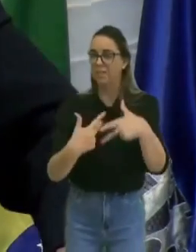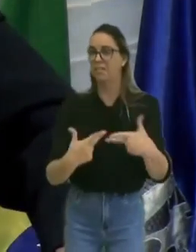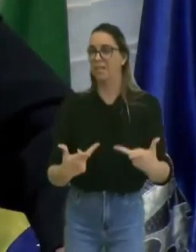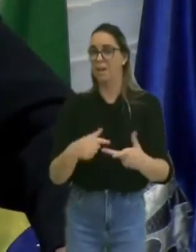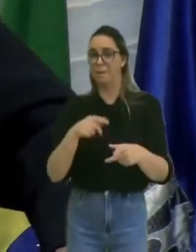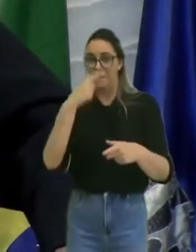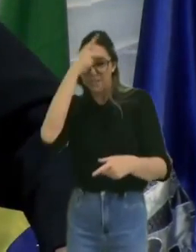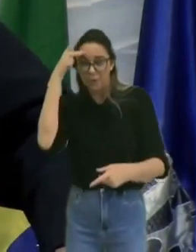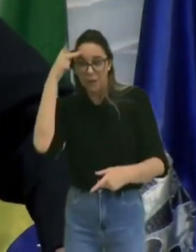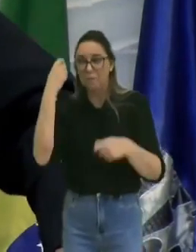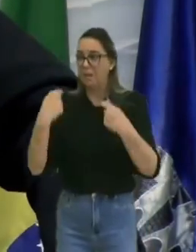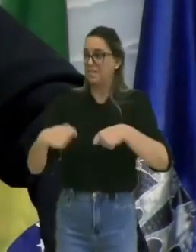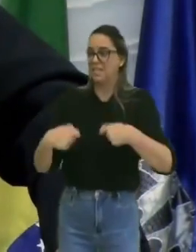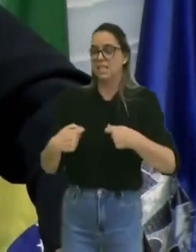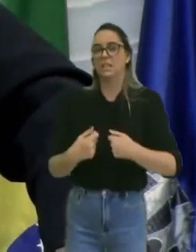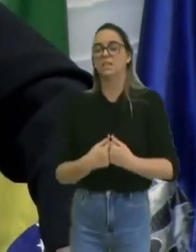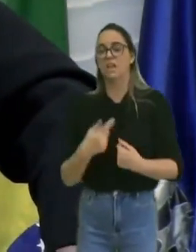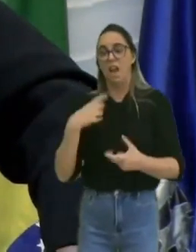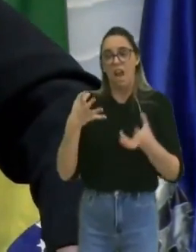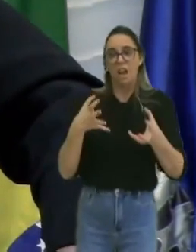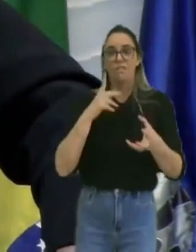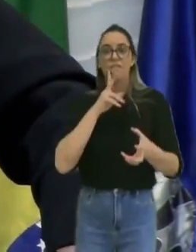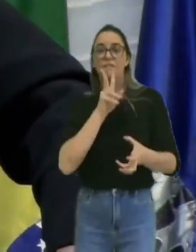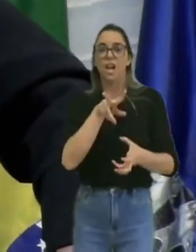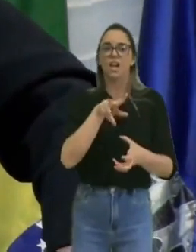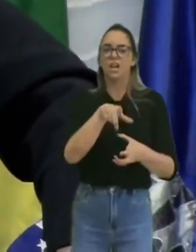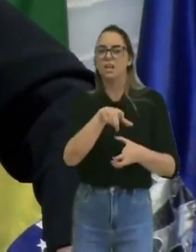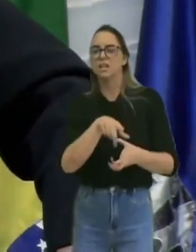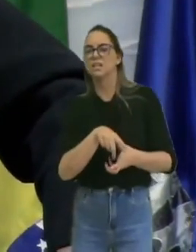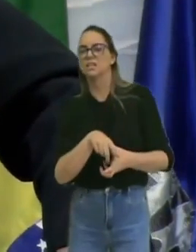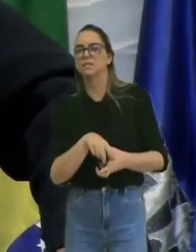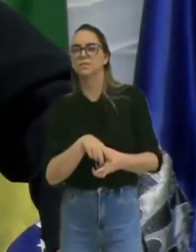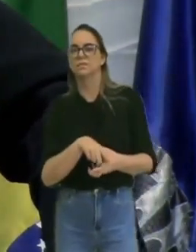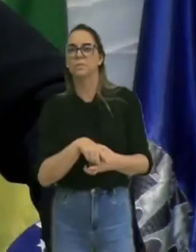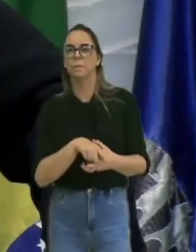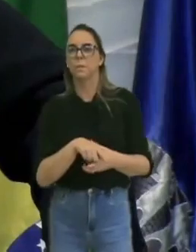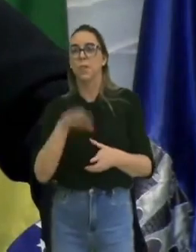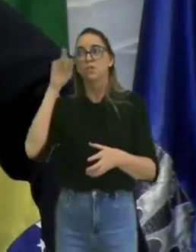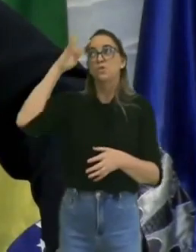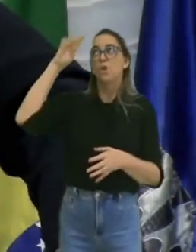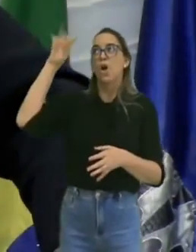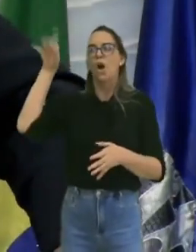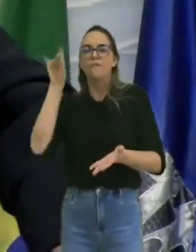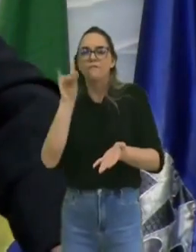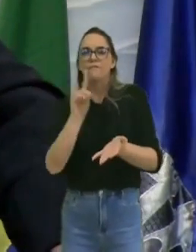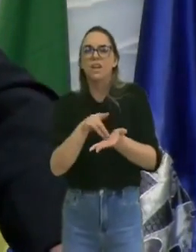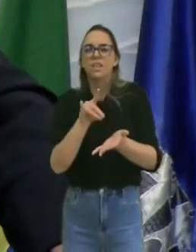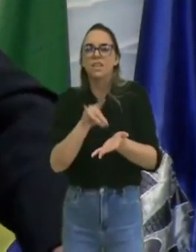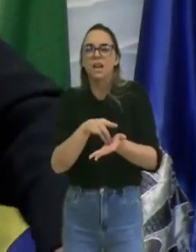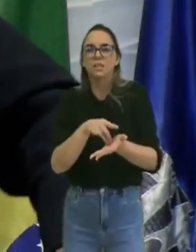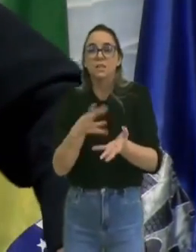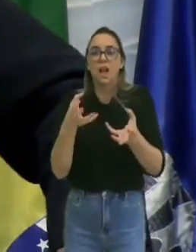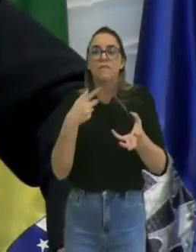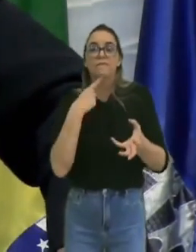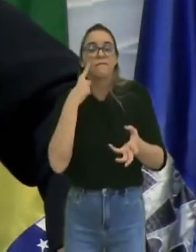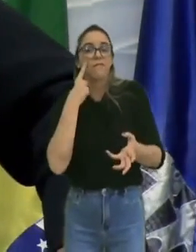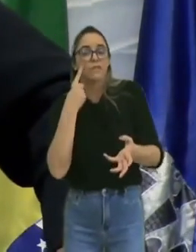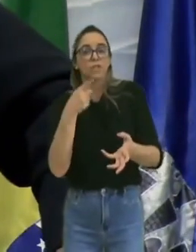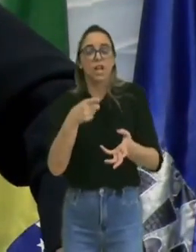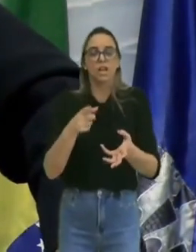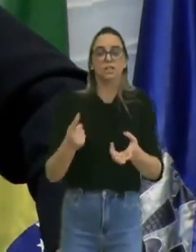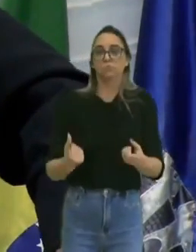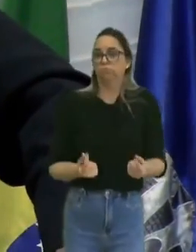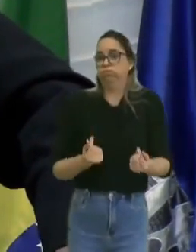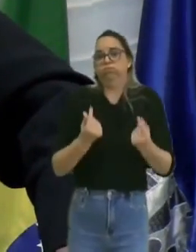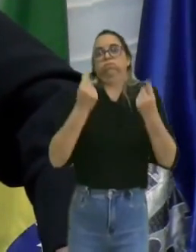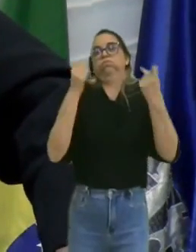precisa. Eu quero ver você agora, coronel Saruê. Meu sonho vai se realizar. Eu quero ver você bilionário que o nome bota aqui.